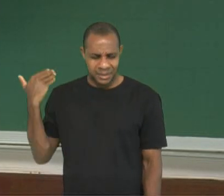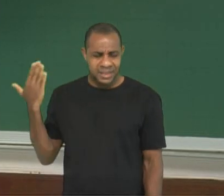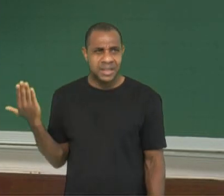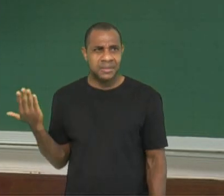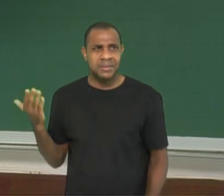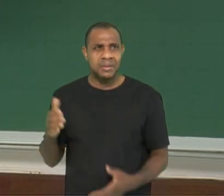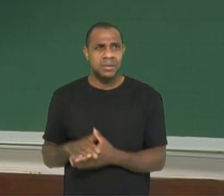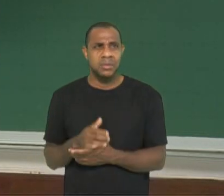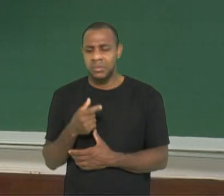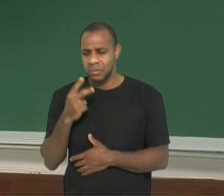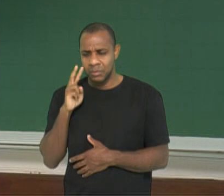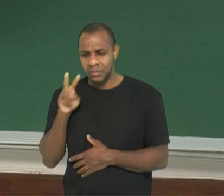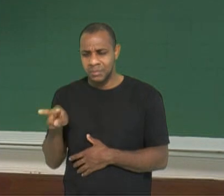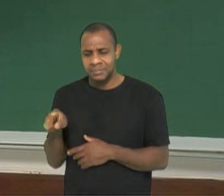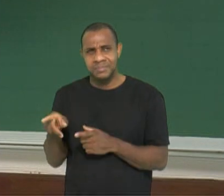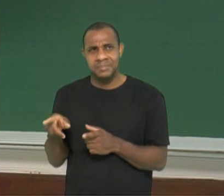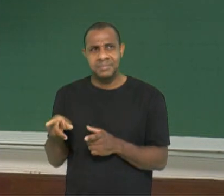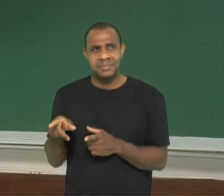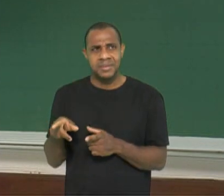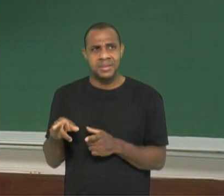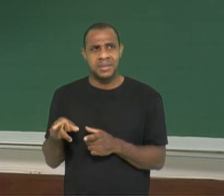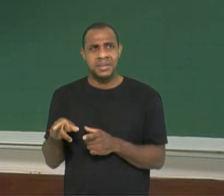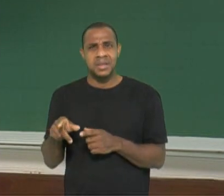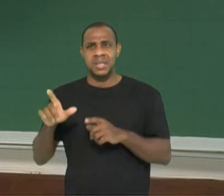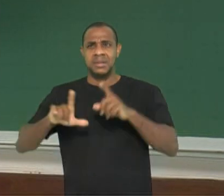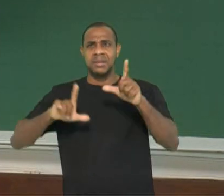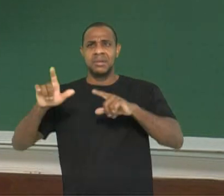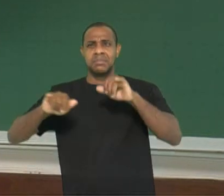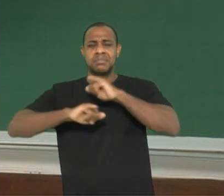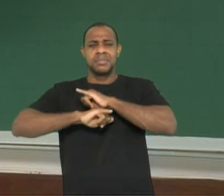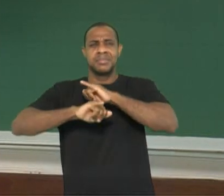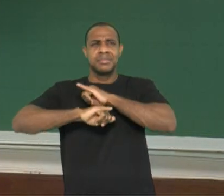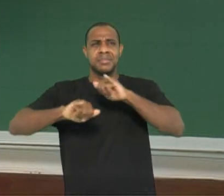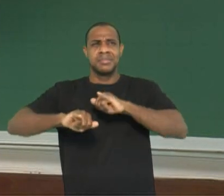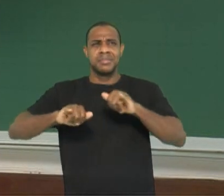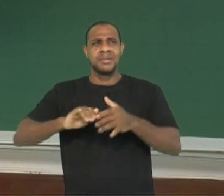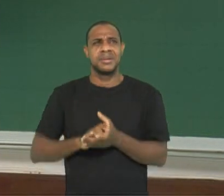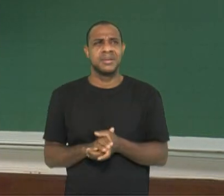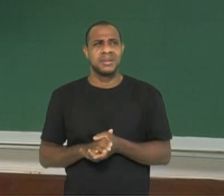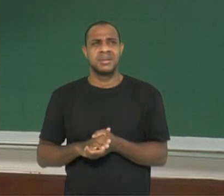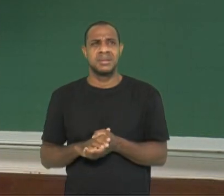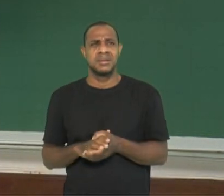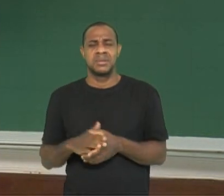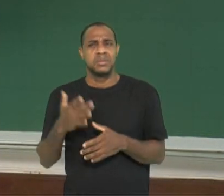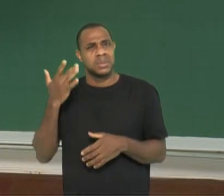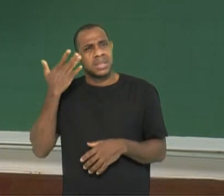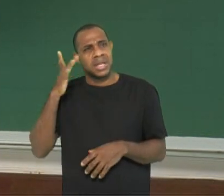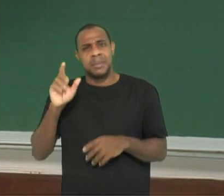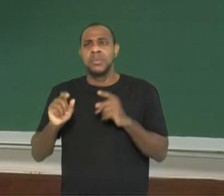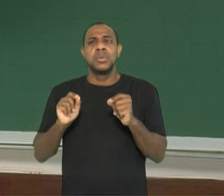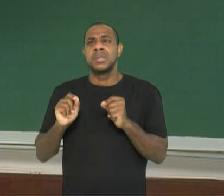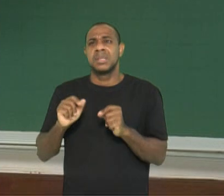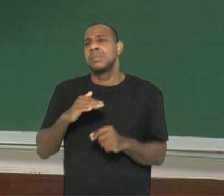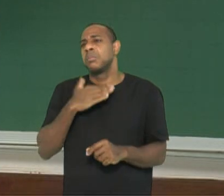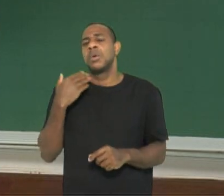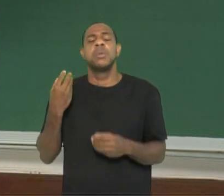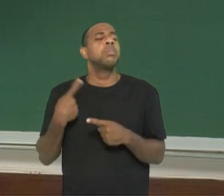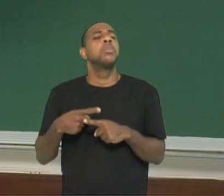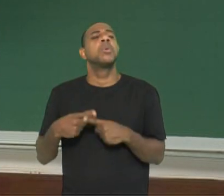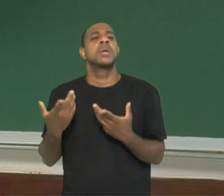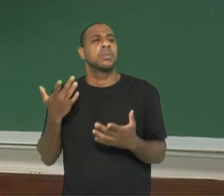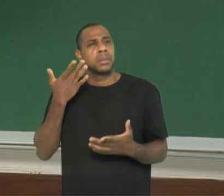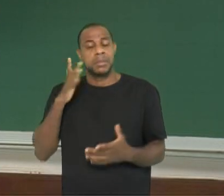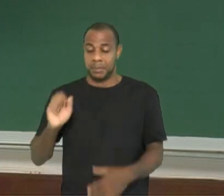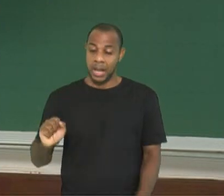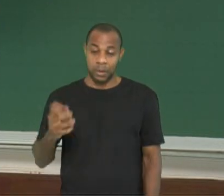questão desse homem ter morrido, porque na verdade foi, digamos assim, pode ter sido uma execução, pode não ter sido, não se sabe até hoje, mas